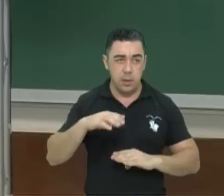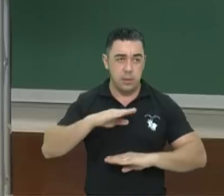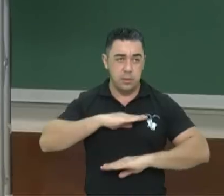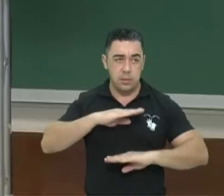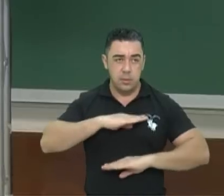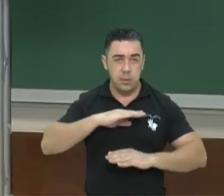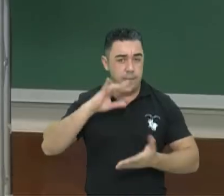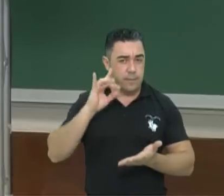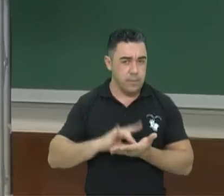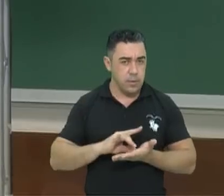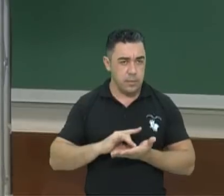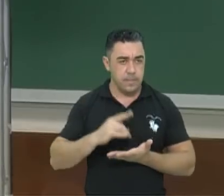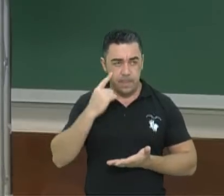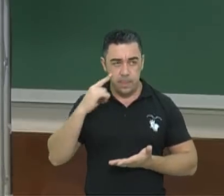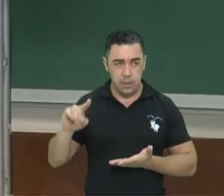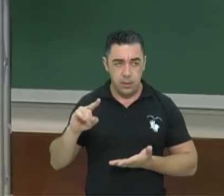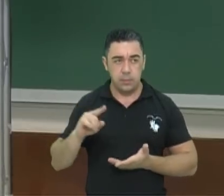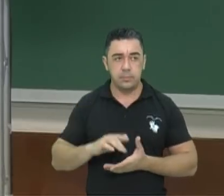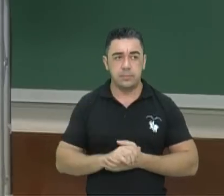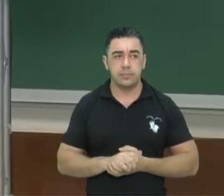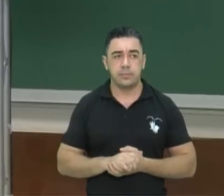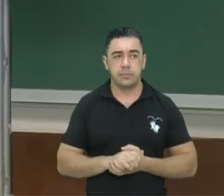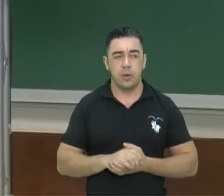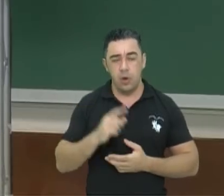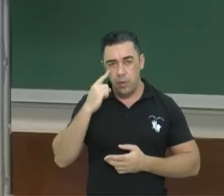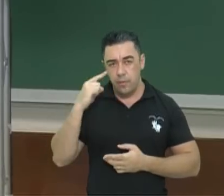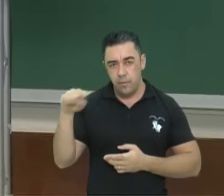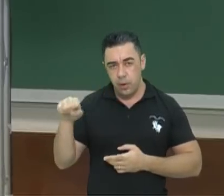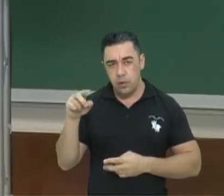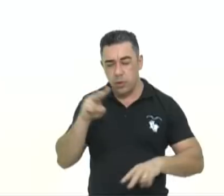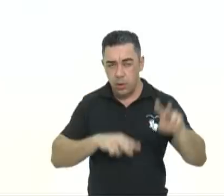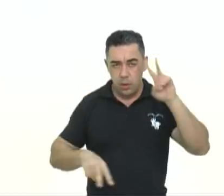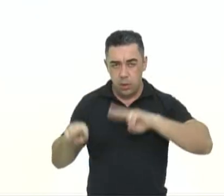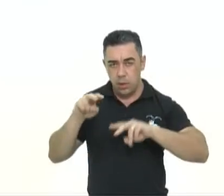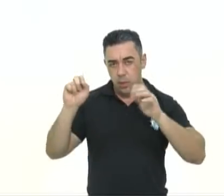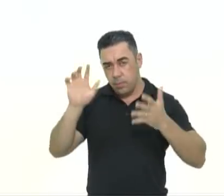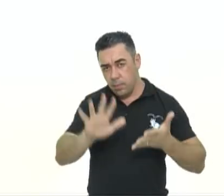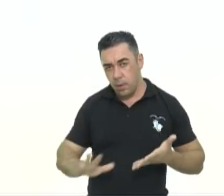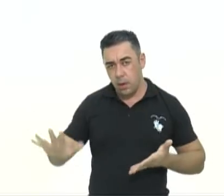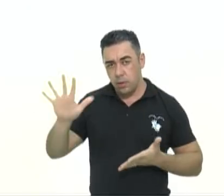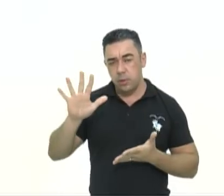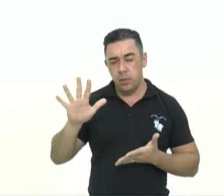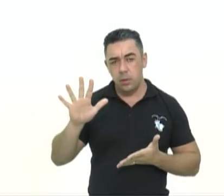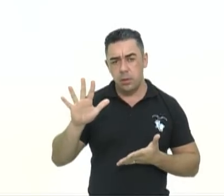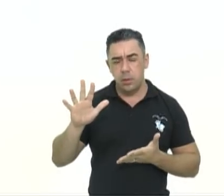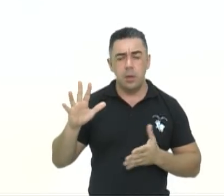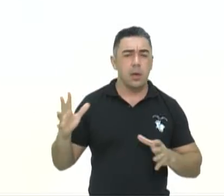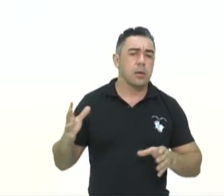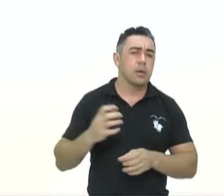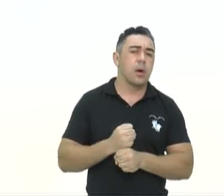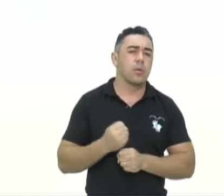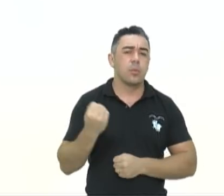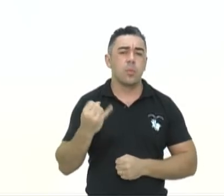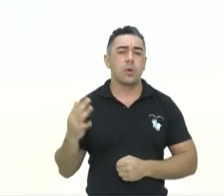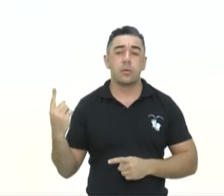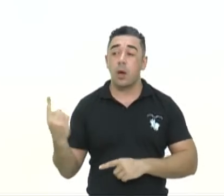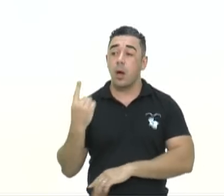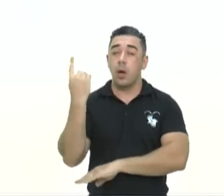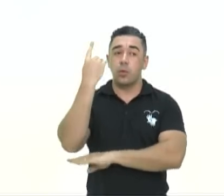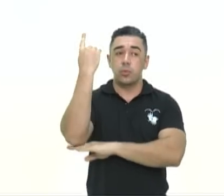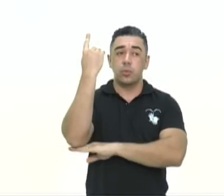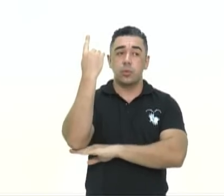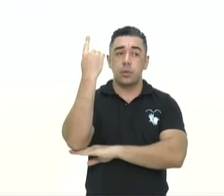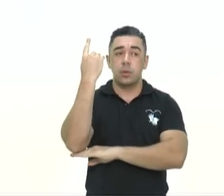situação real, né? Uma situação problema real. Então veja lá. Observe a figura abaixo e calcule a altura do monumento